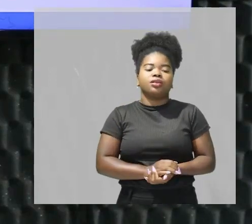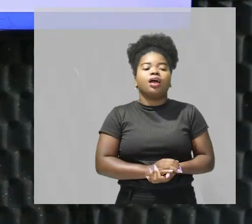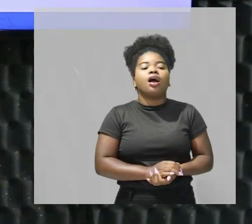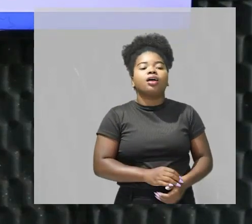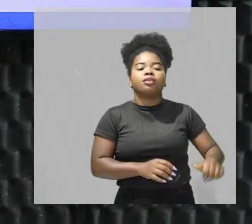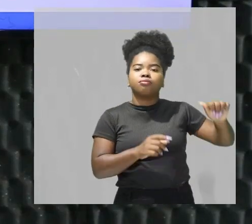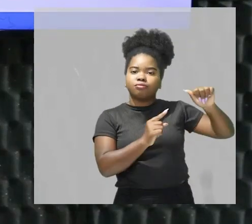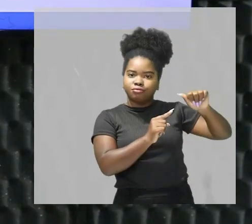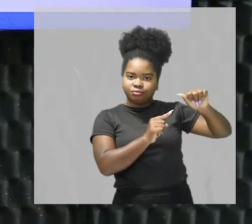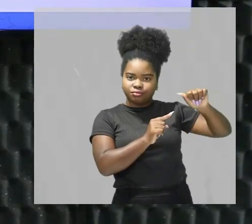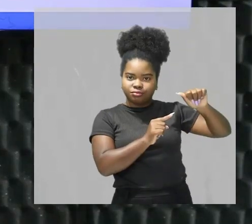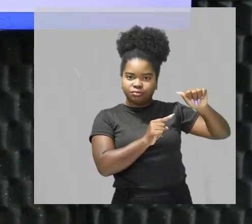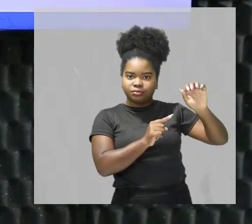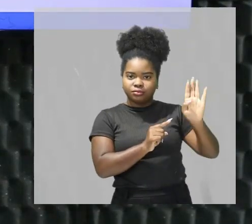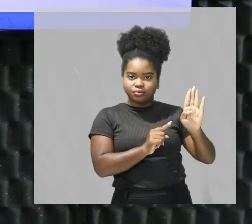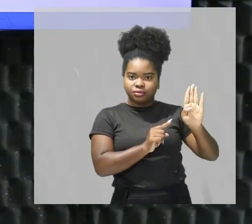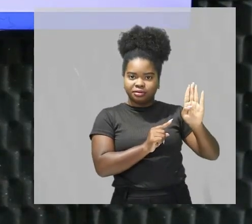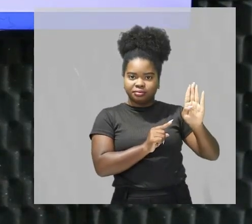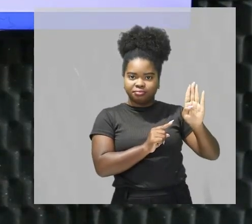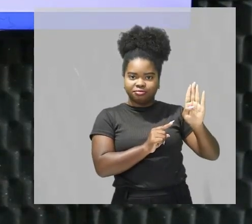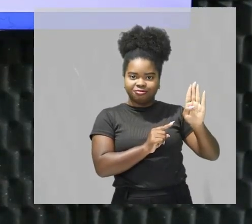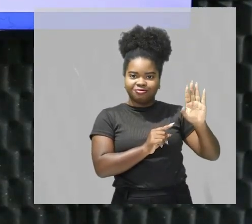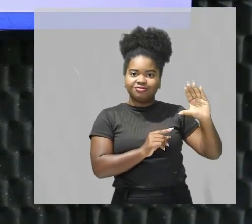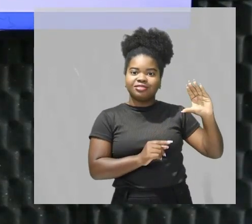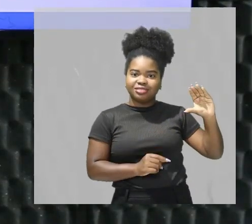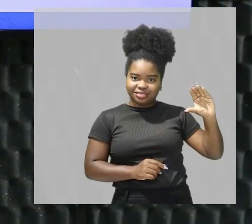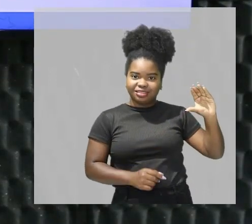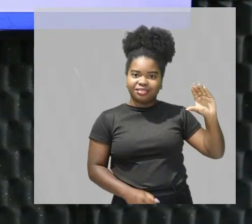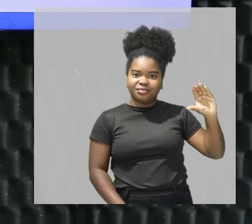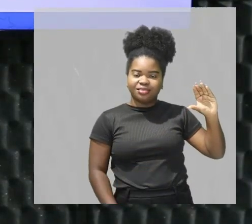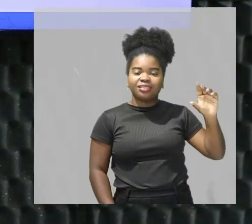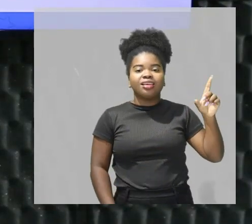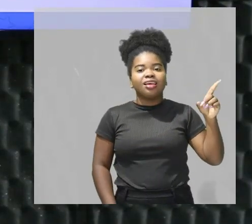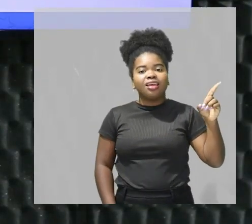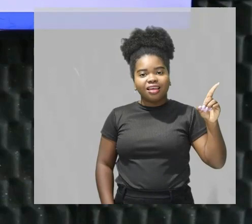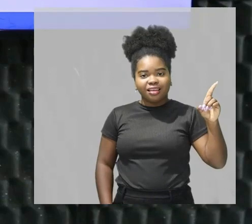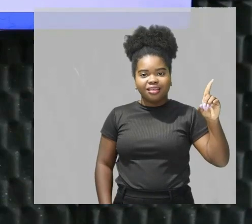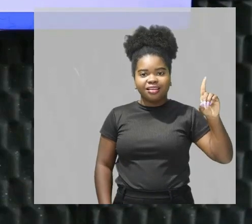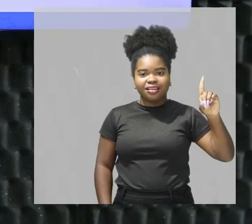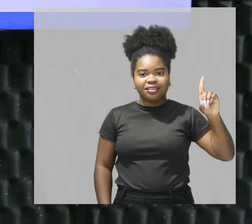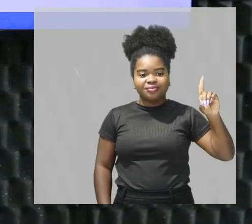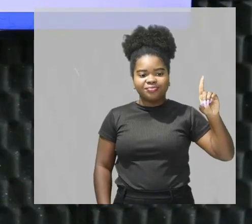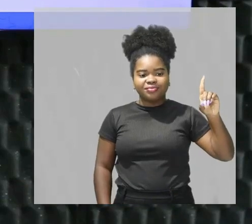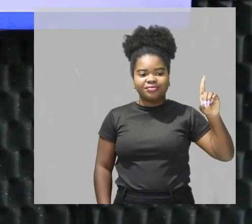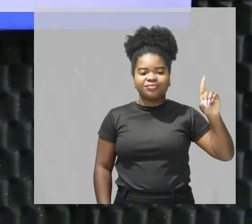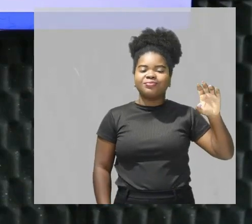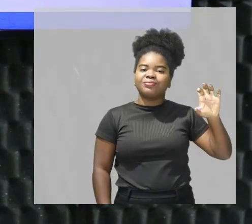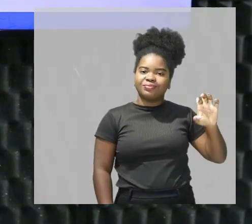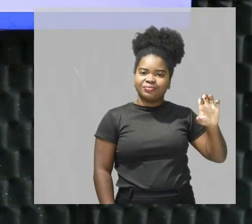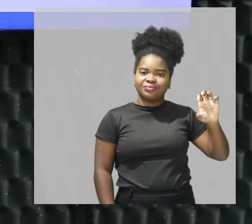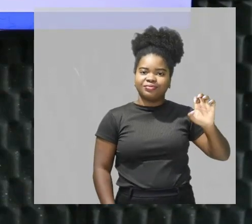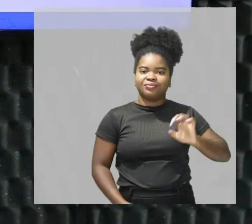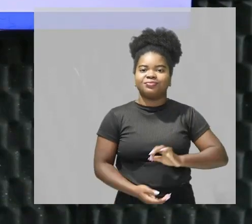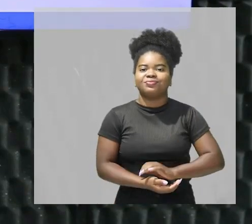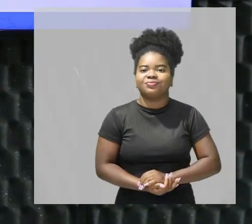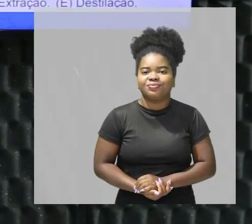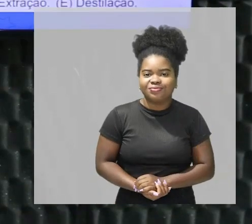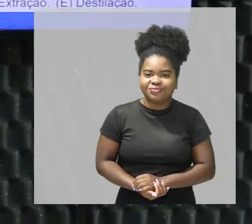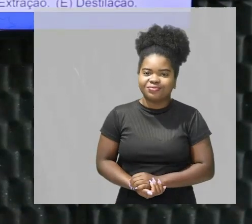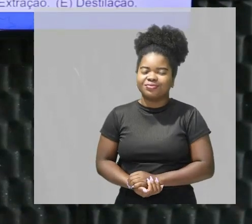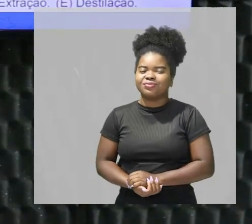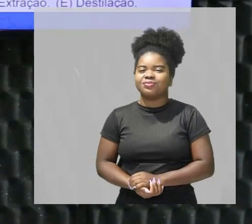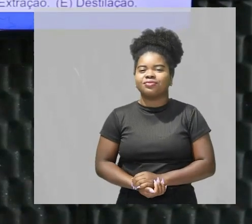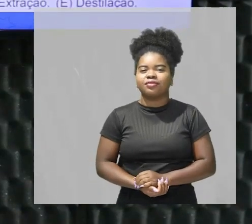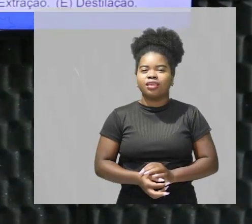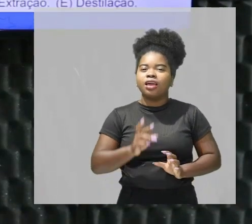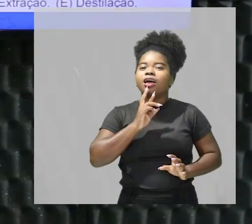nós temos trituração, cozimento, prensagem, extração e, por fim, a destilação. Show